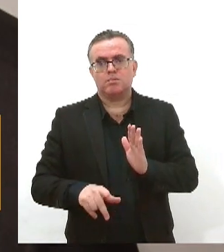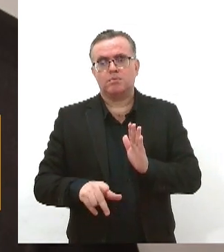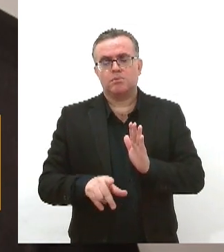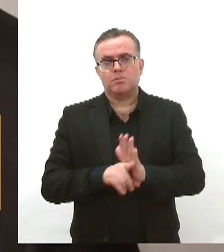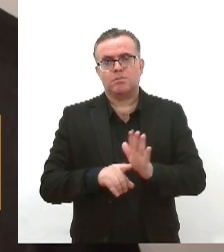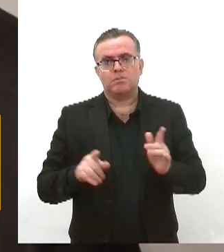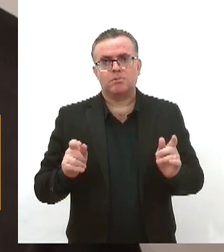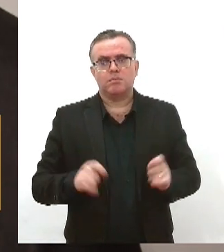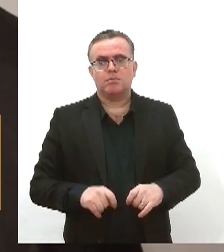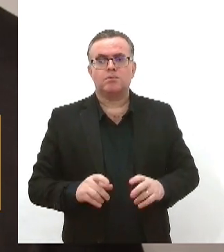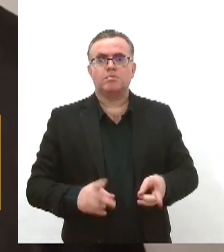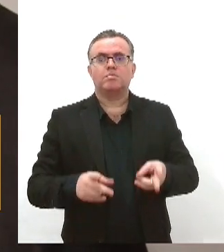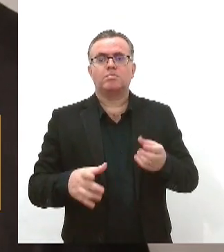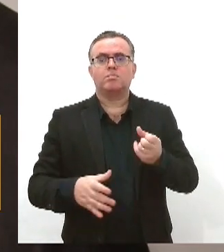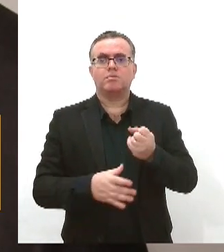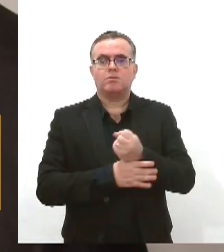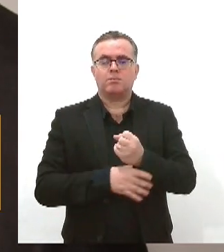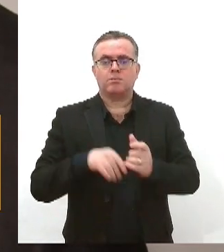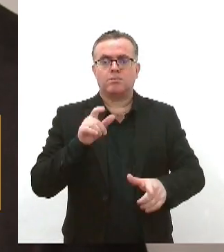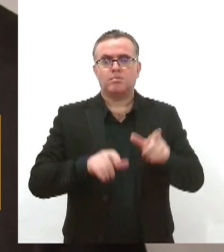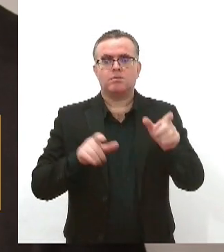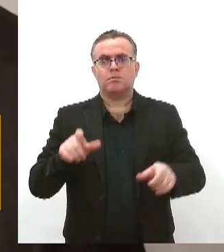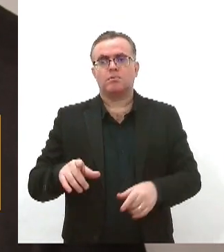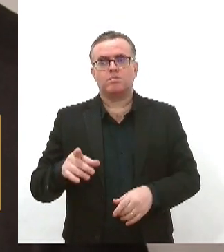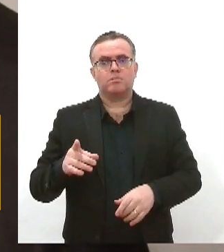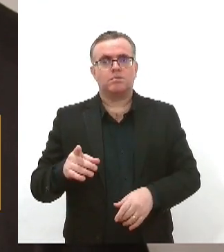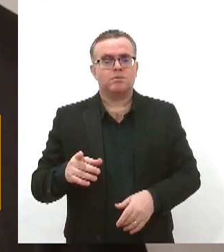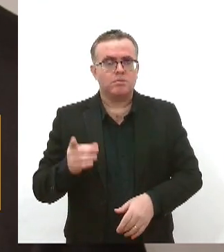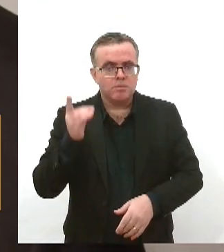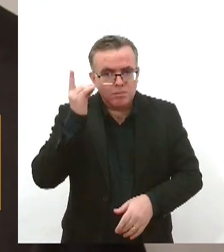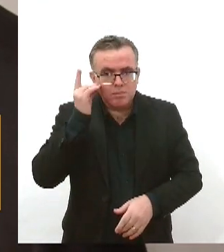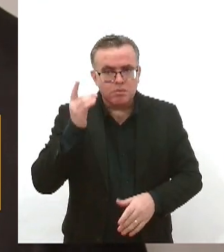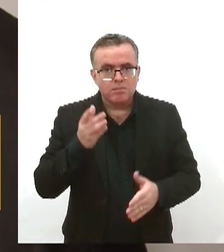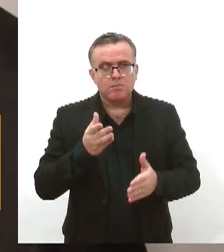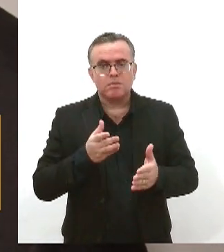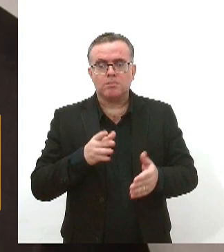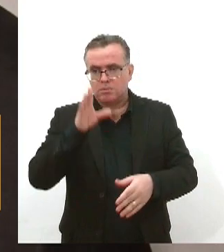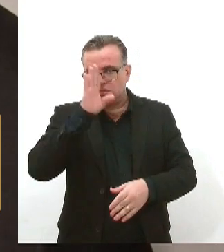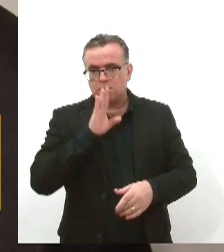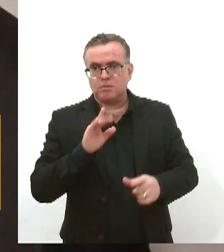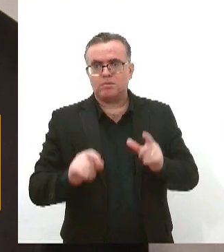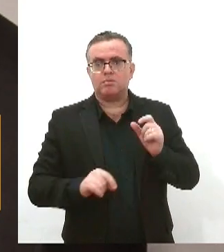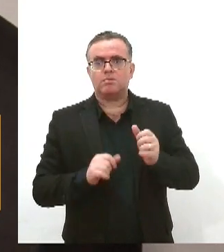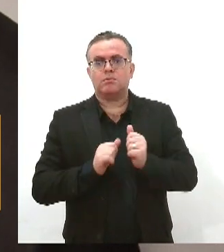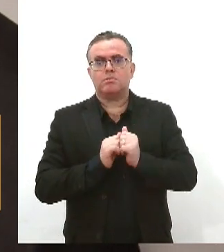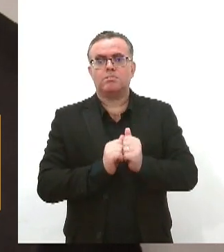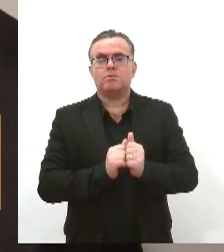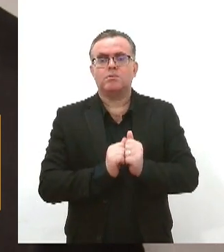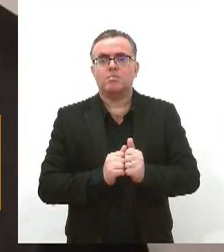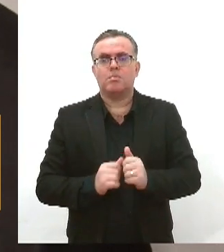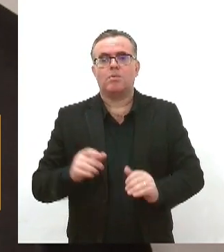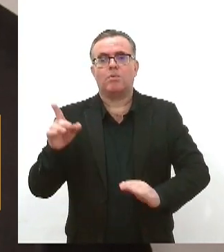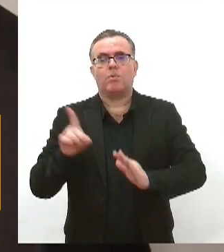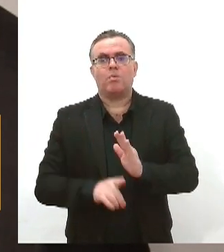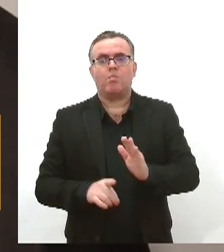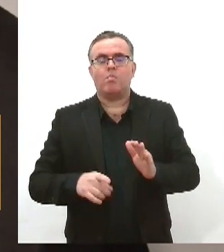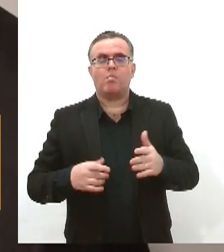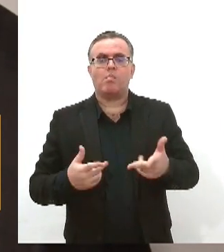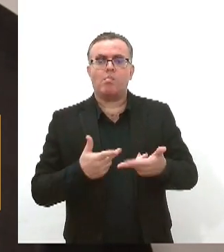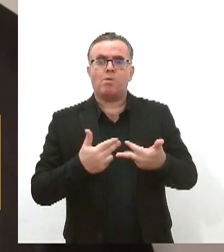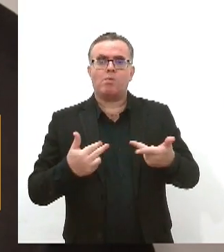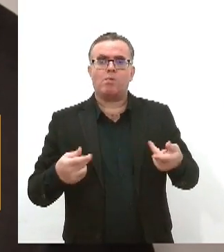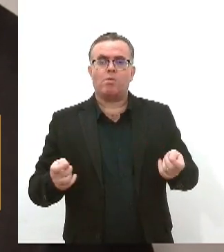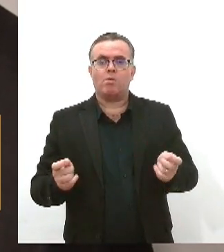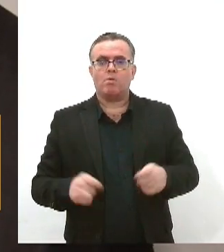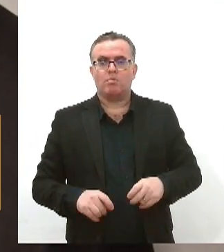assegura às pessoas com síndrome de Down a gratuidade e o acompanhante com direito à meia entrada para